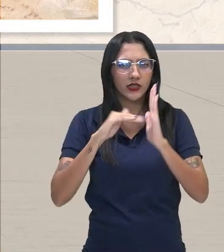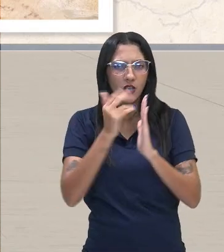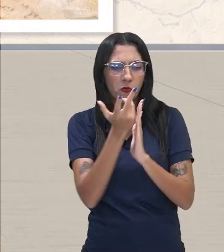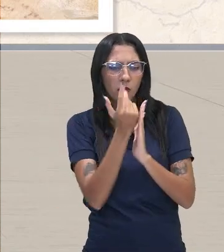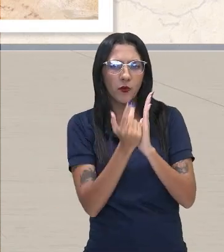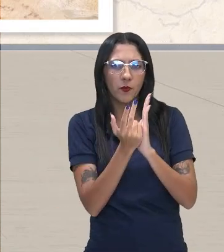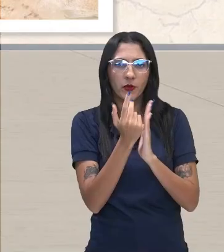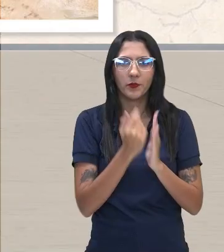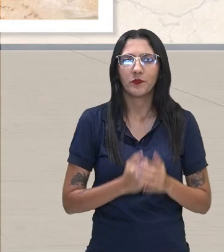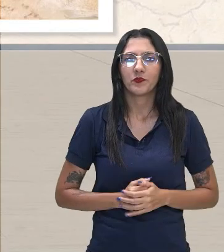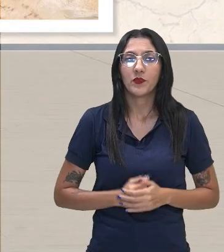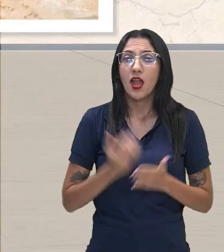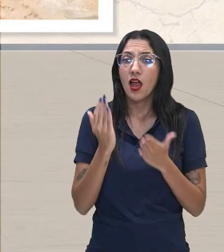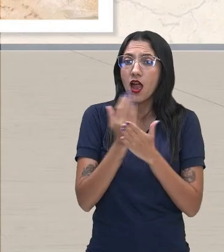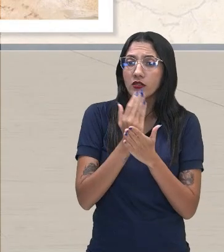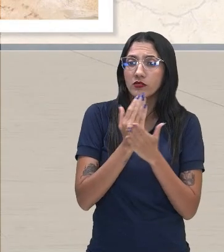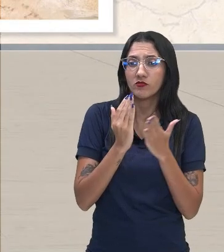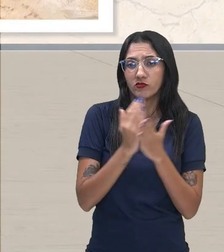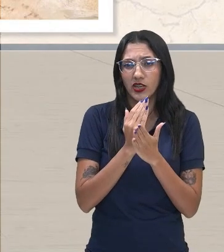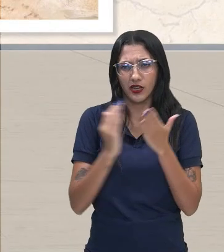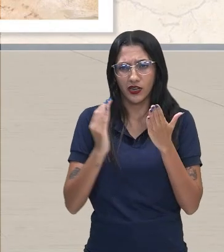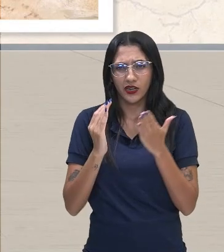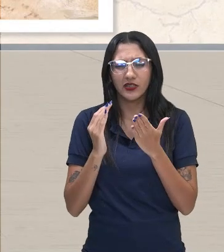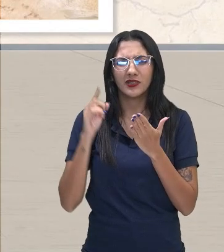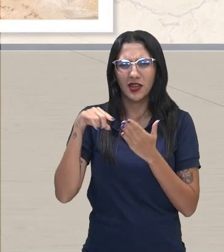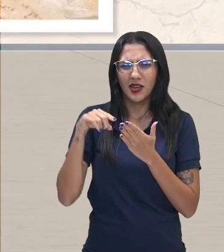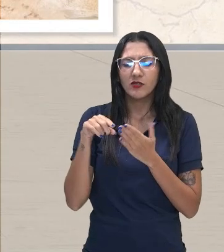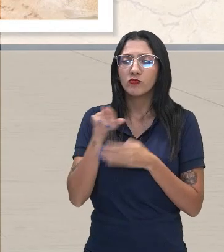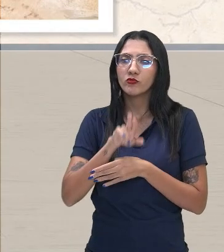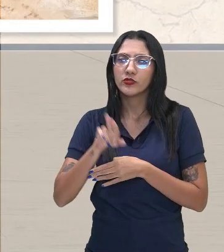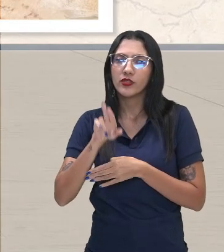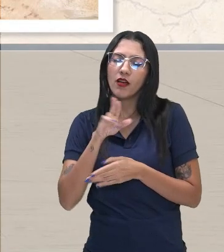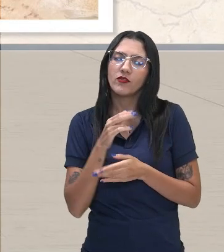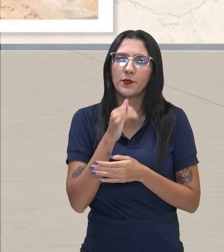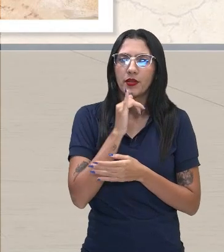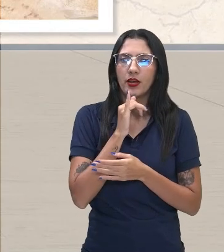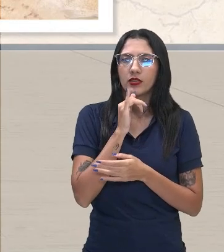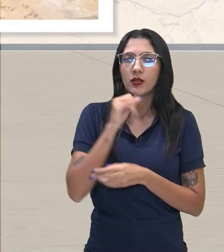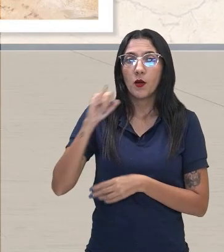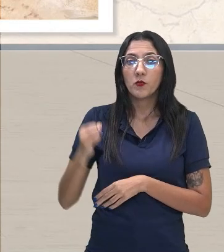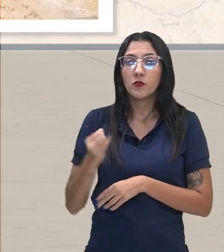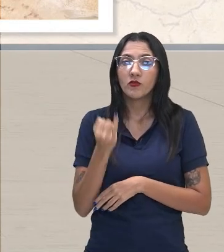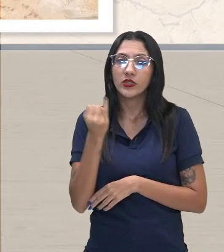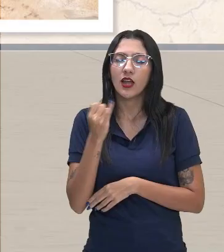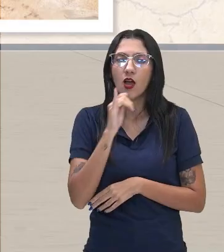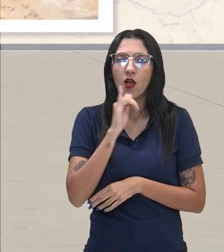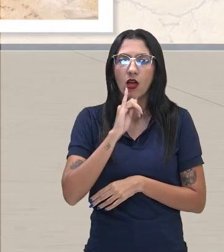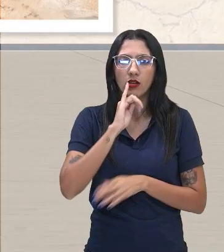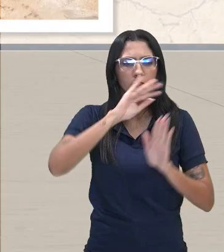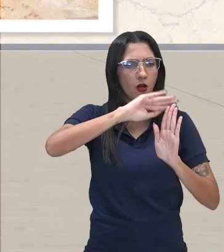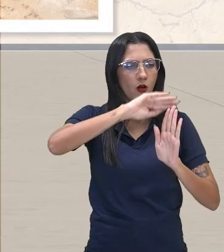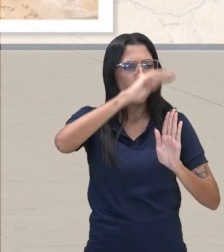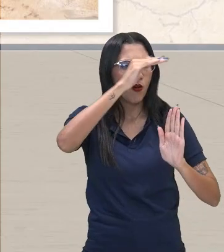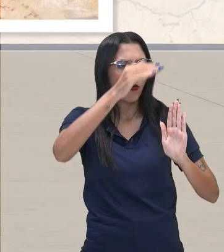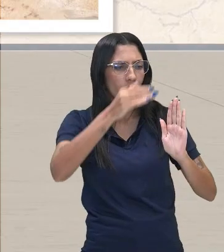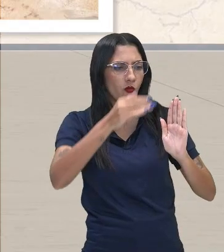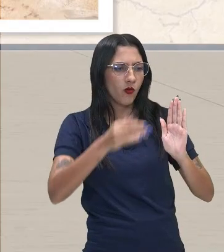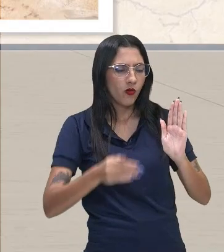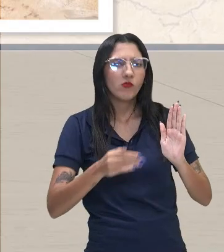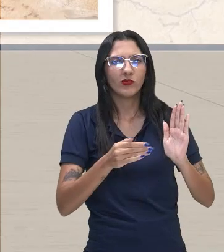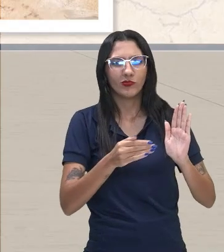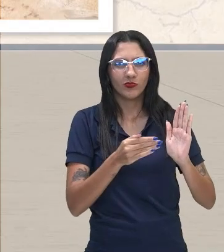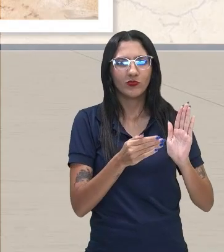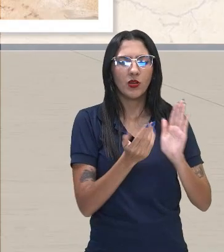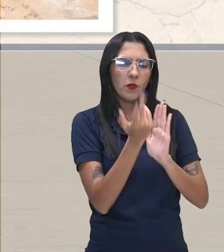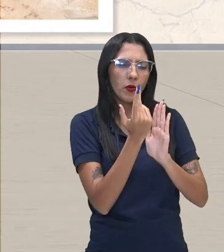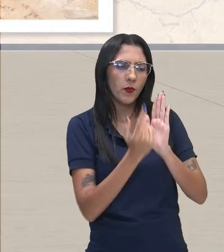essas pinturas, os hominídeos eles aproveitavam a curvatura da caverna.